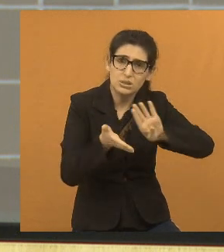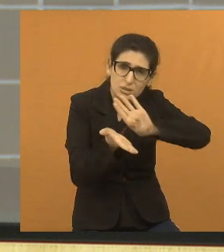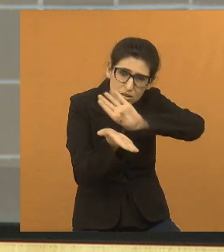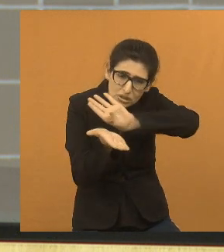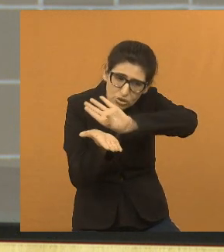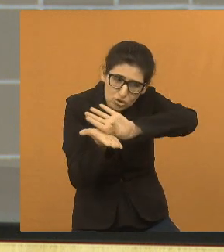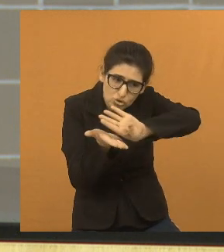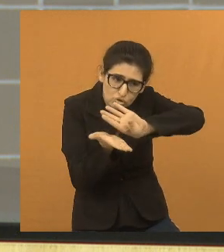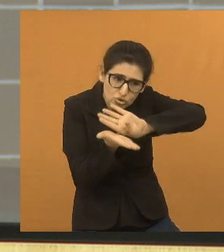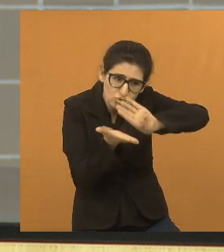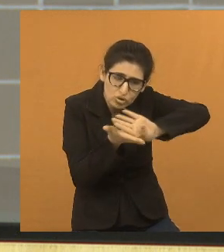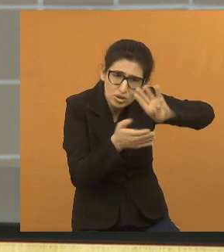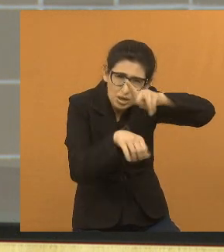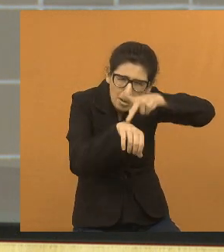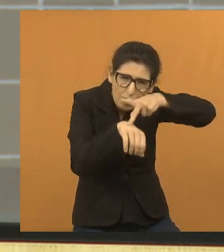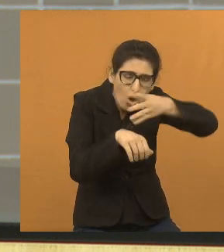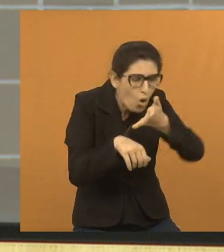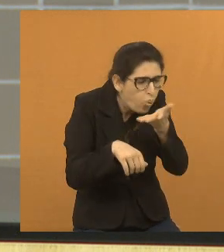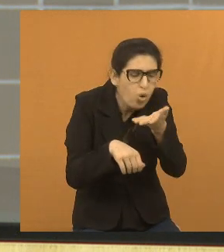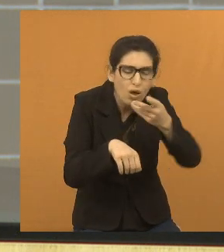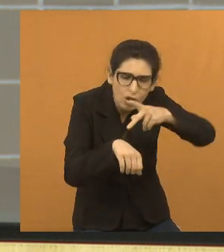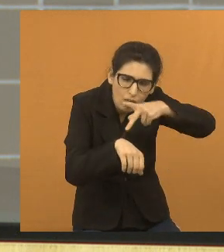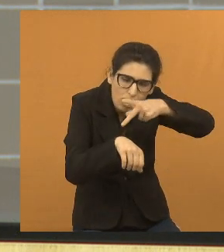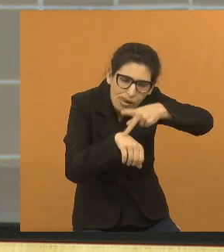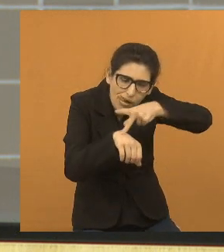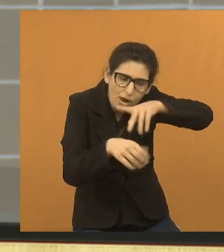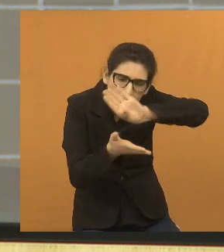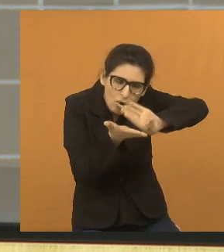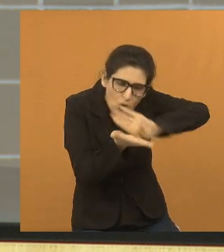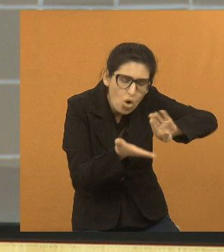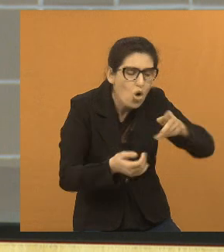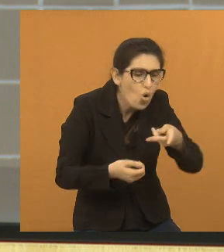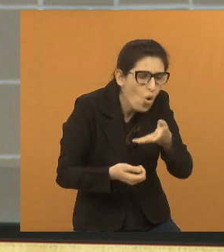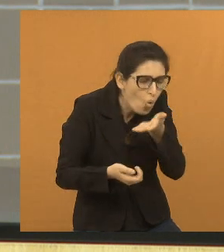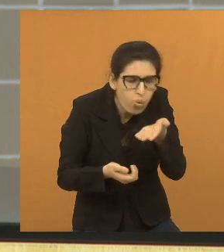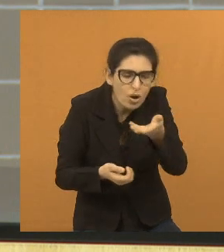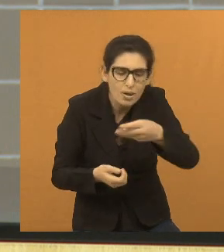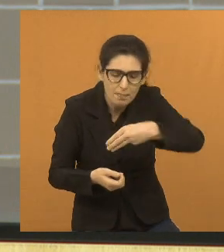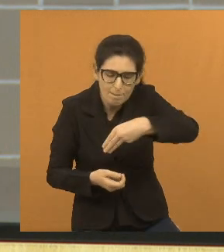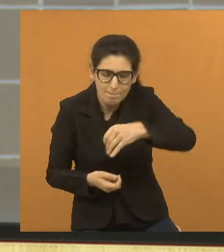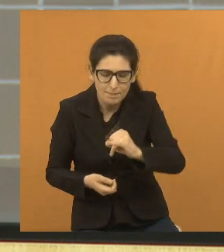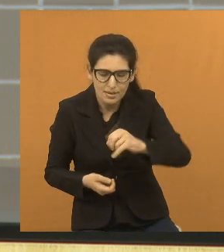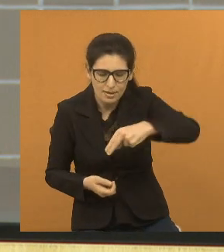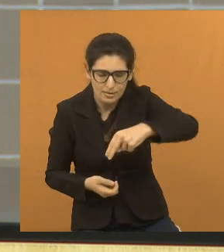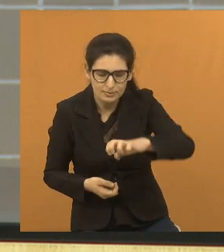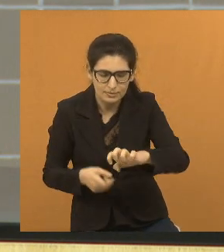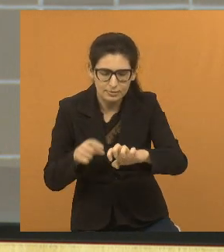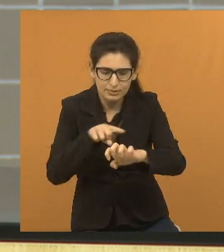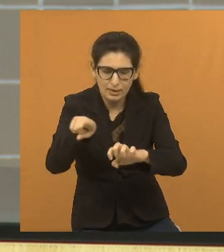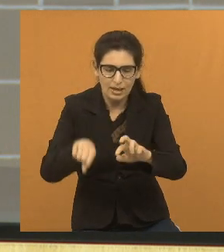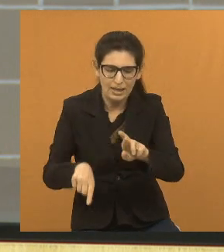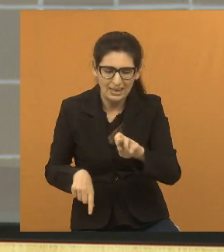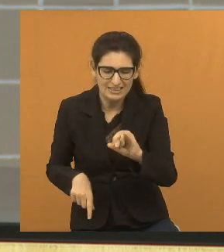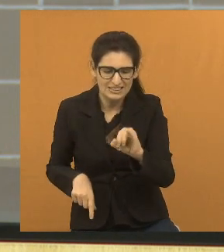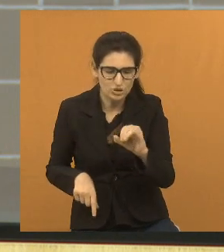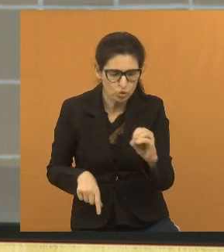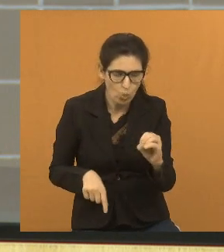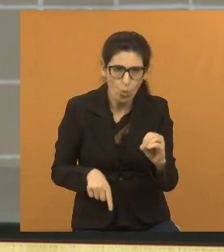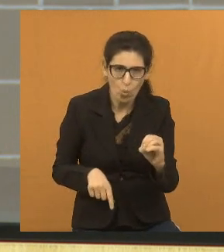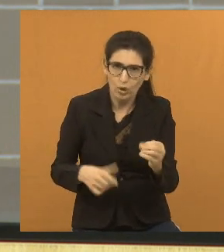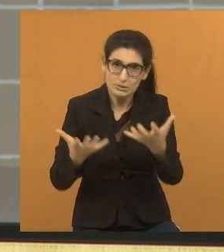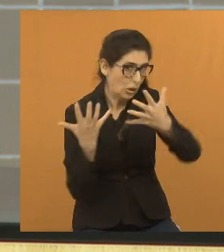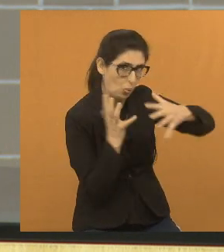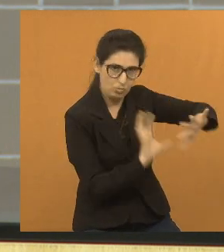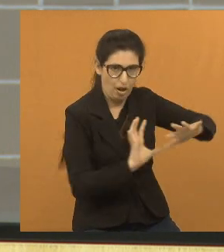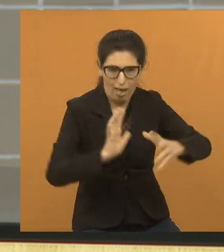claro, a gente não tem o menor interesse em atrapalhar os empreendedores, a gente quer fazer justamente uma adequação desse uso de